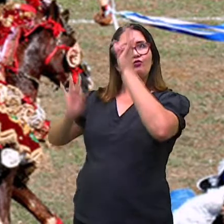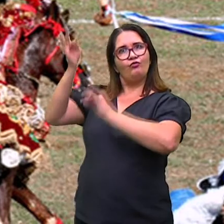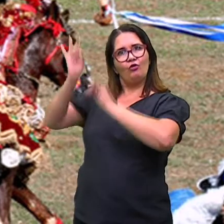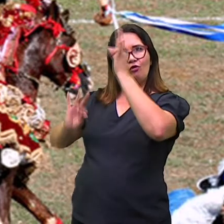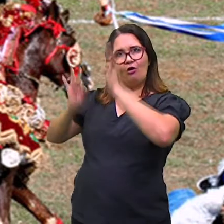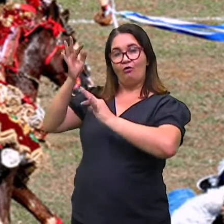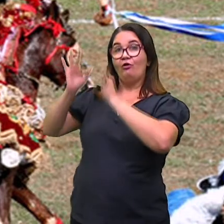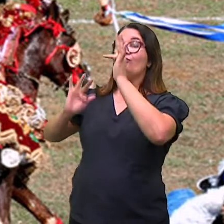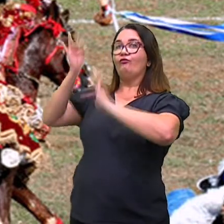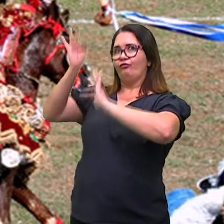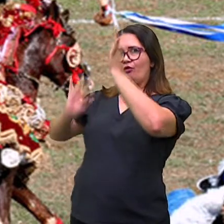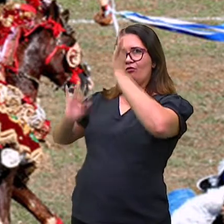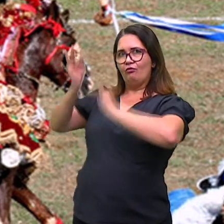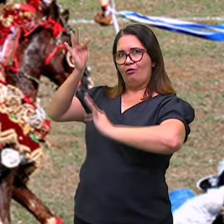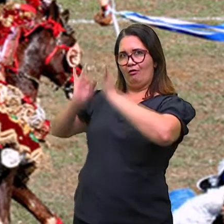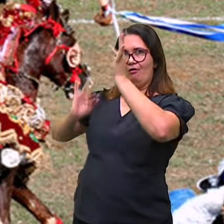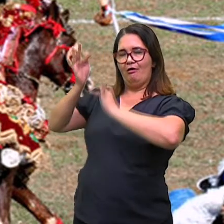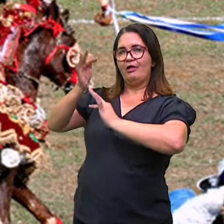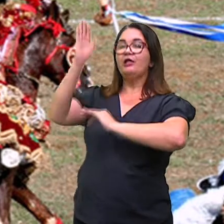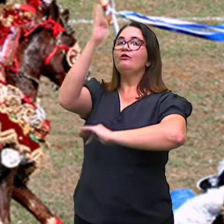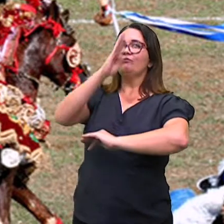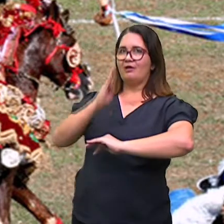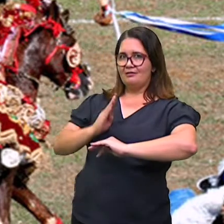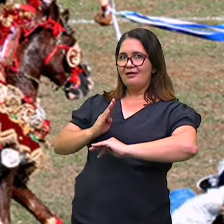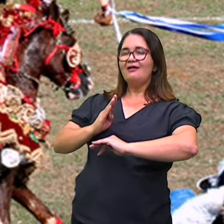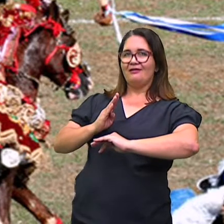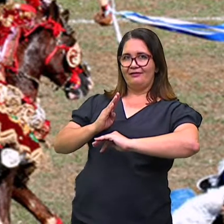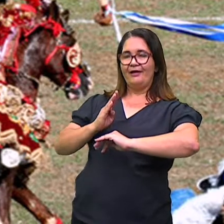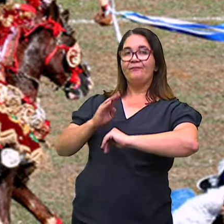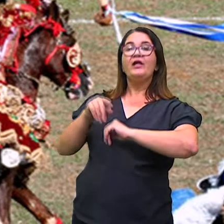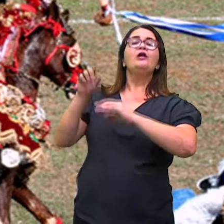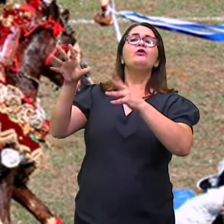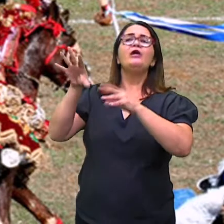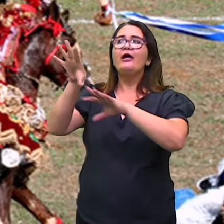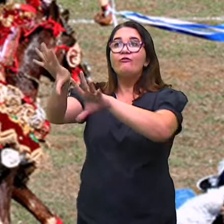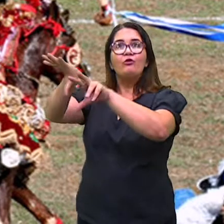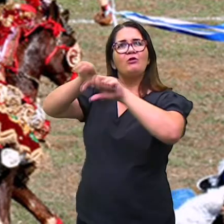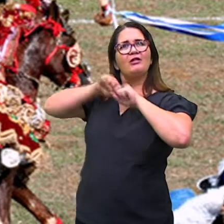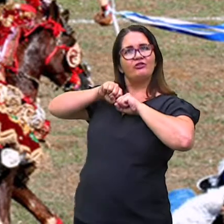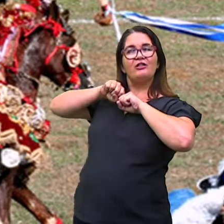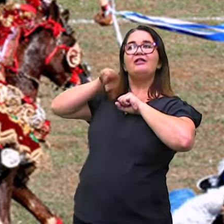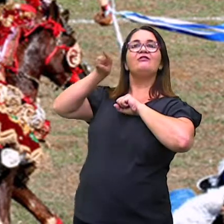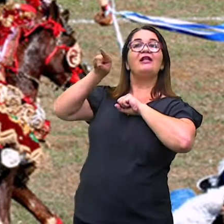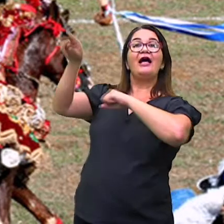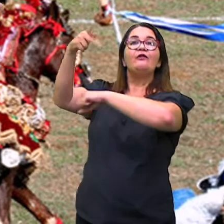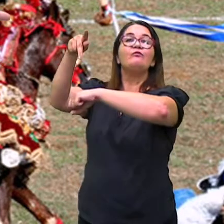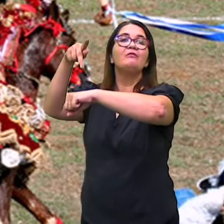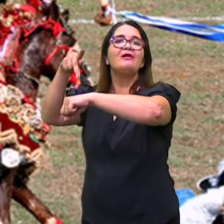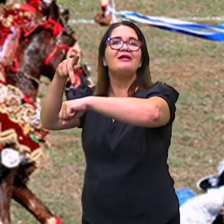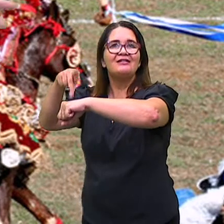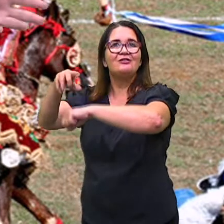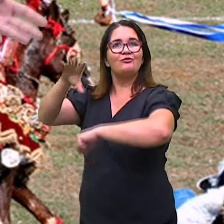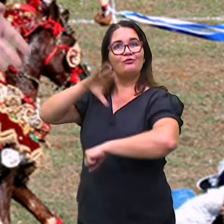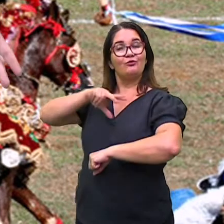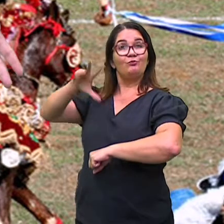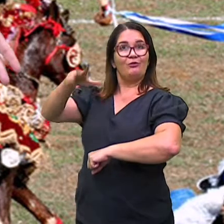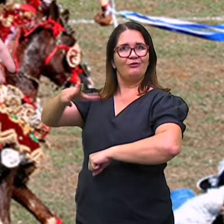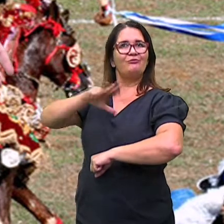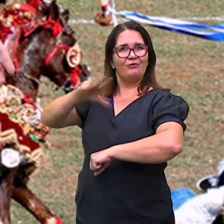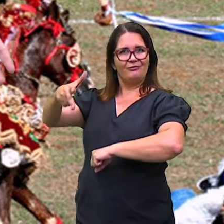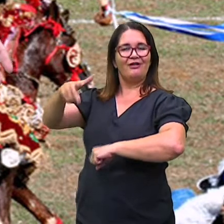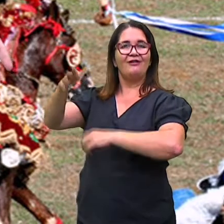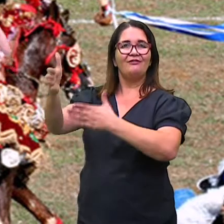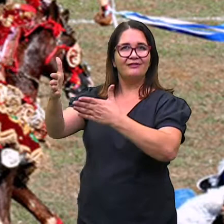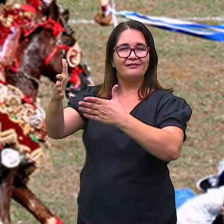brasileiro. Possui origem portuguesa e é realizada principalmente em cidades do interior dos estados de